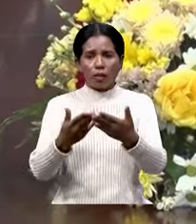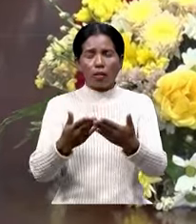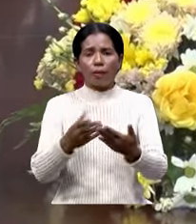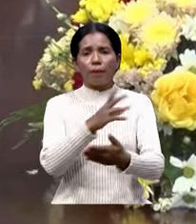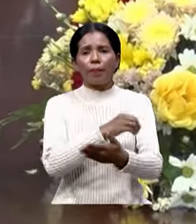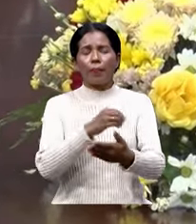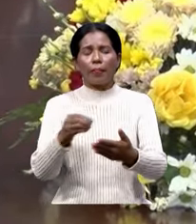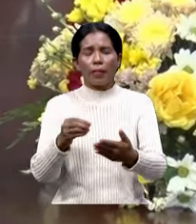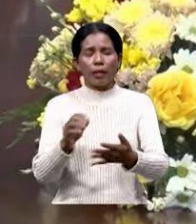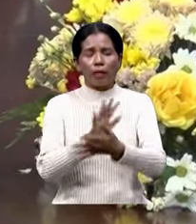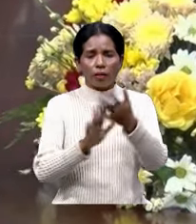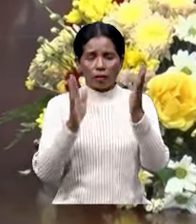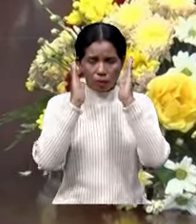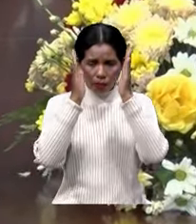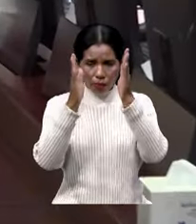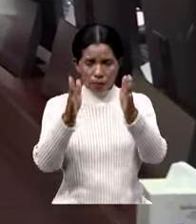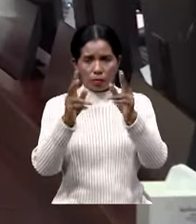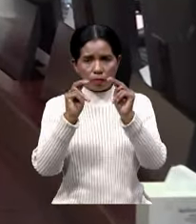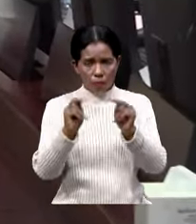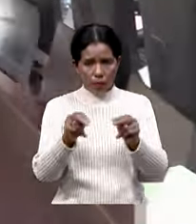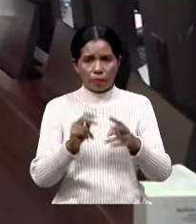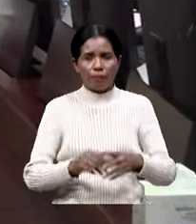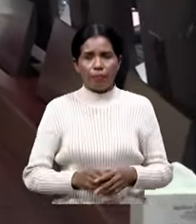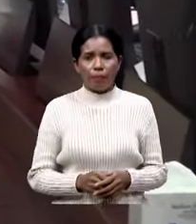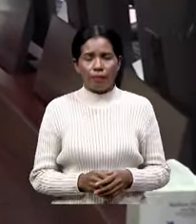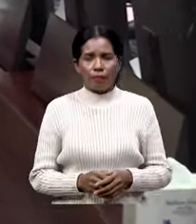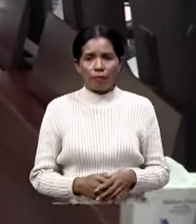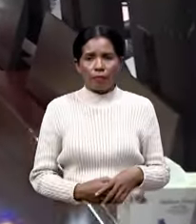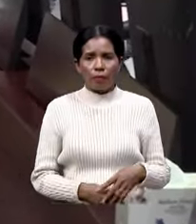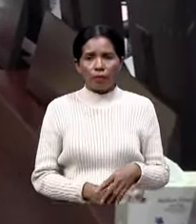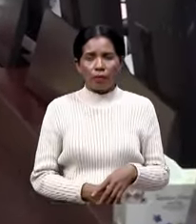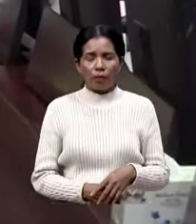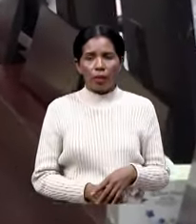eficiência, no celeridade, debe precisa. Santina de Jesus, Marito da Costa, GMN.